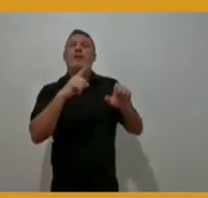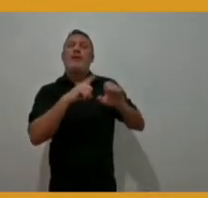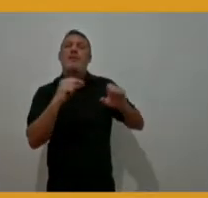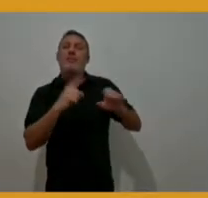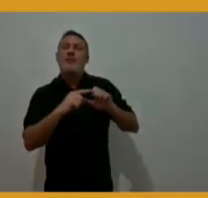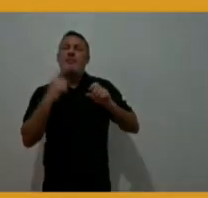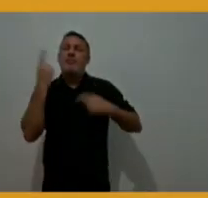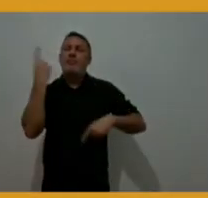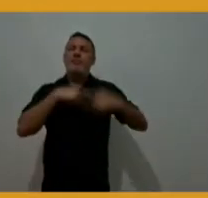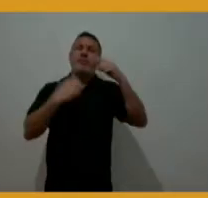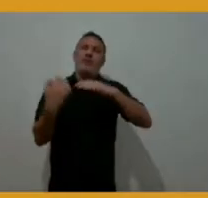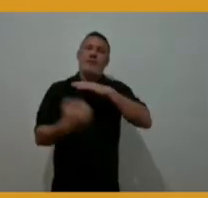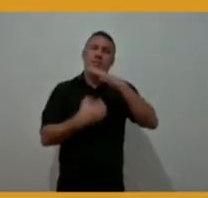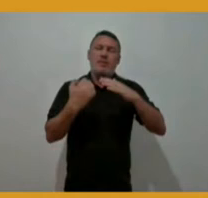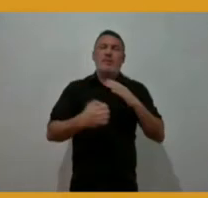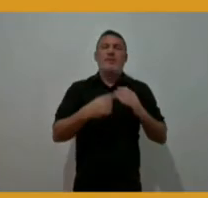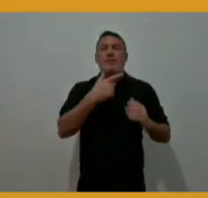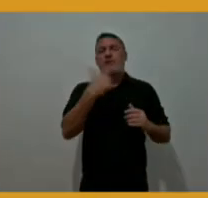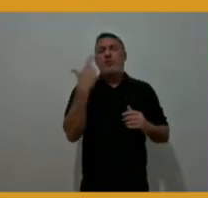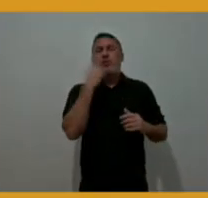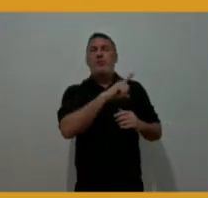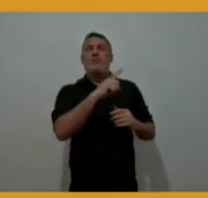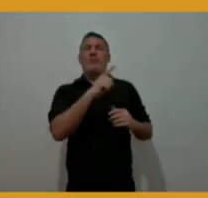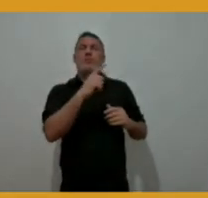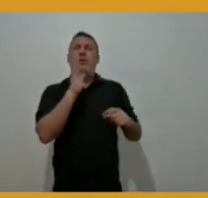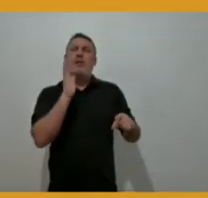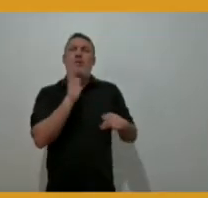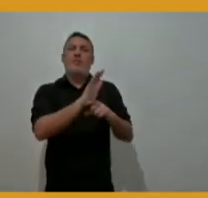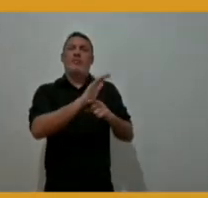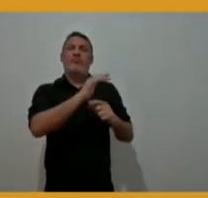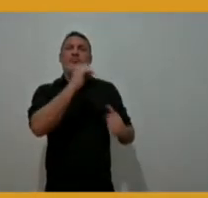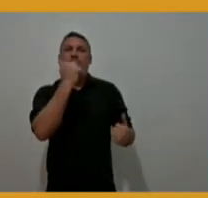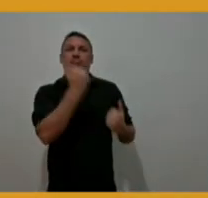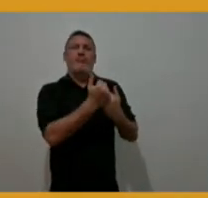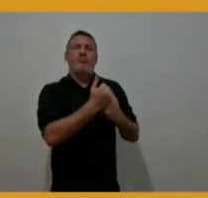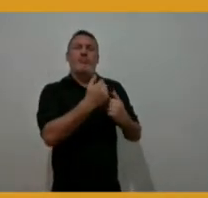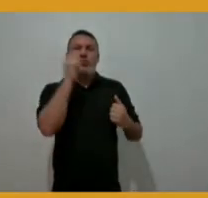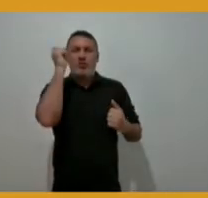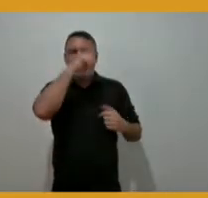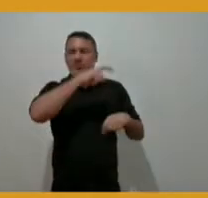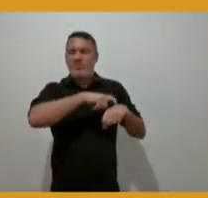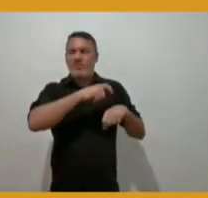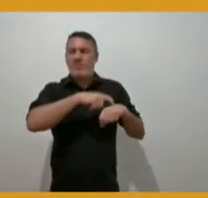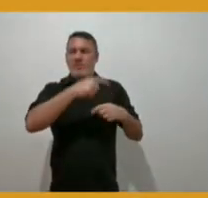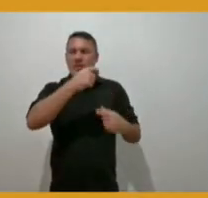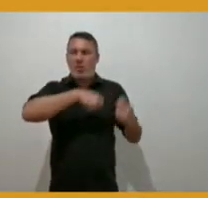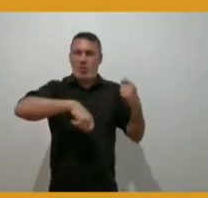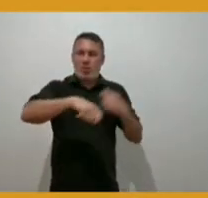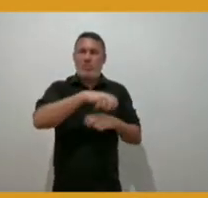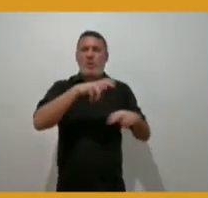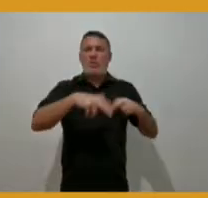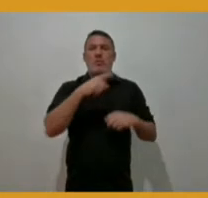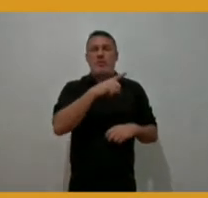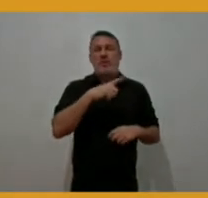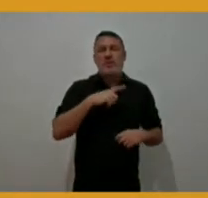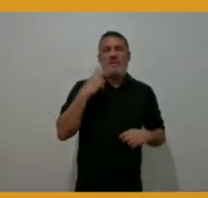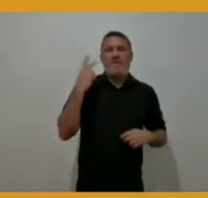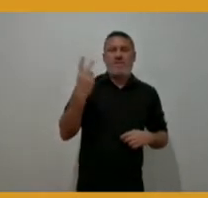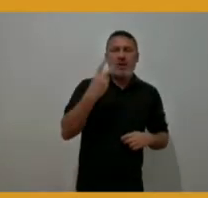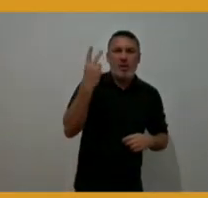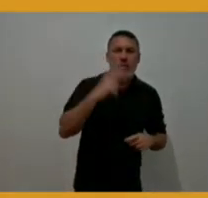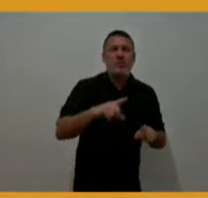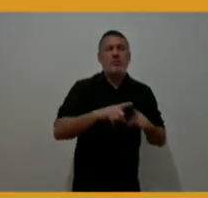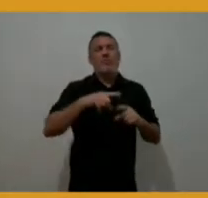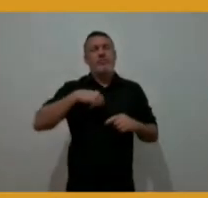momento difícil da economia do estado. Daí o seu grande valor e o nosso imenso